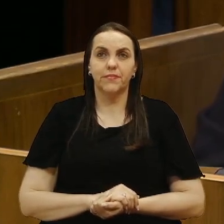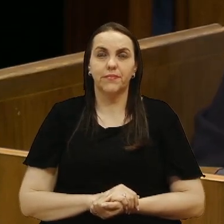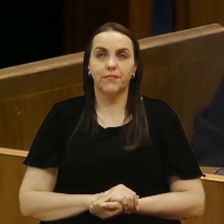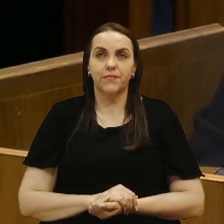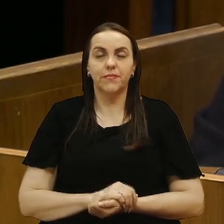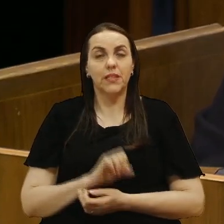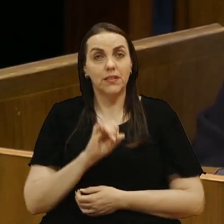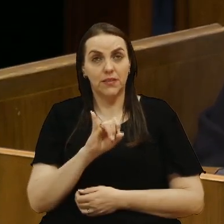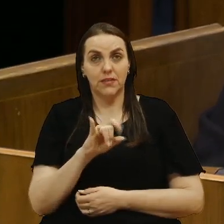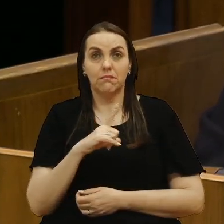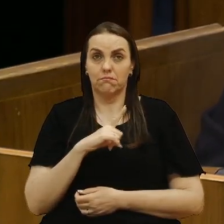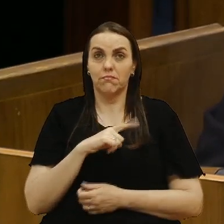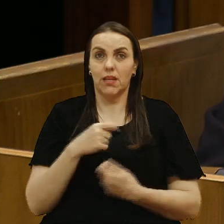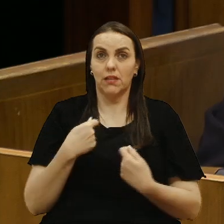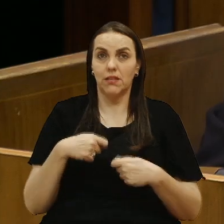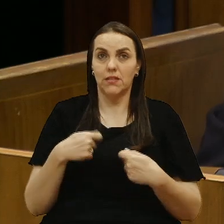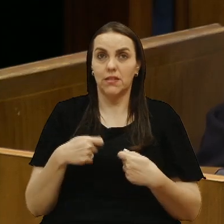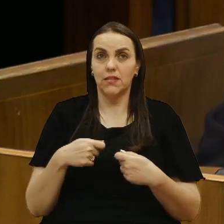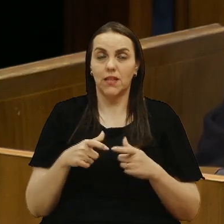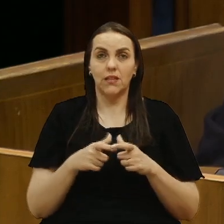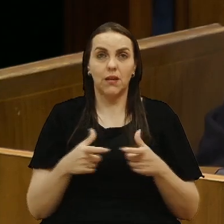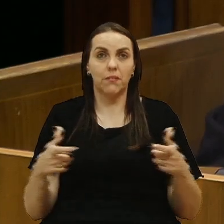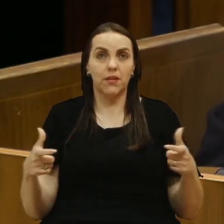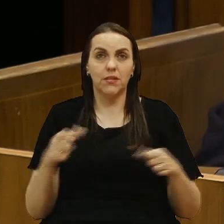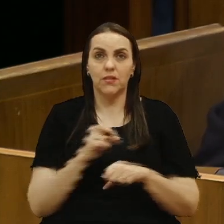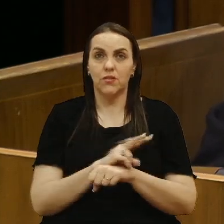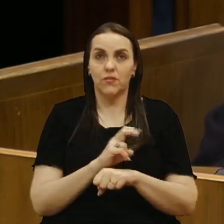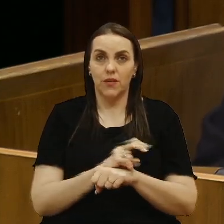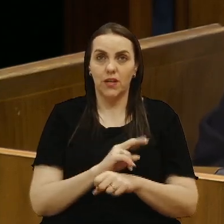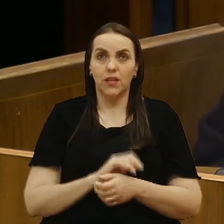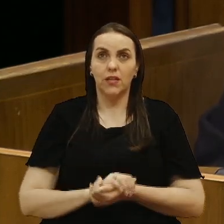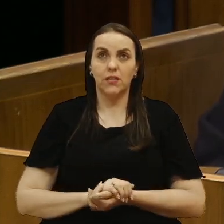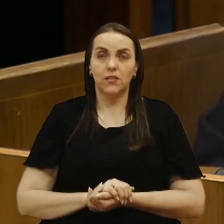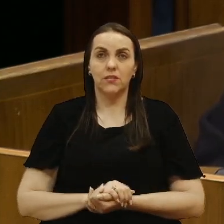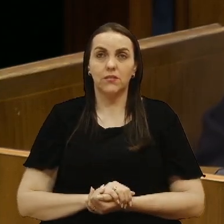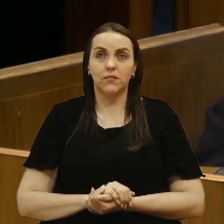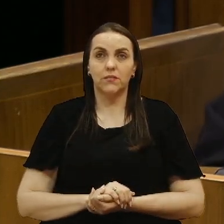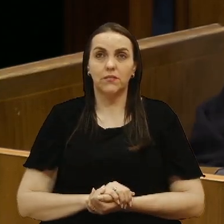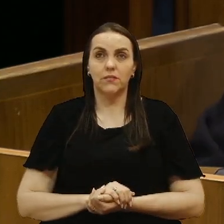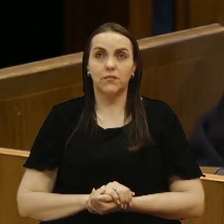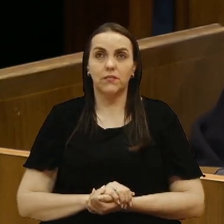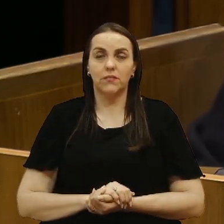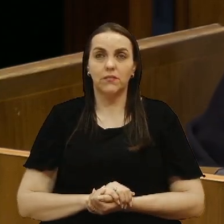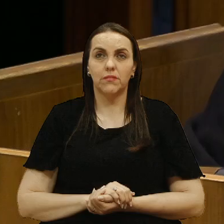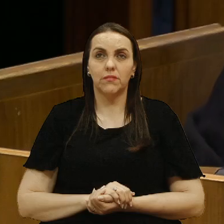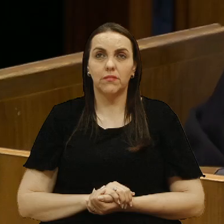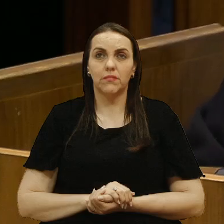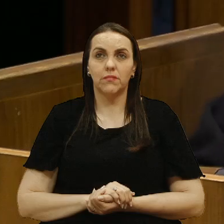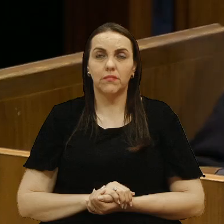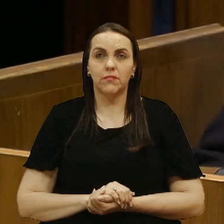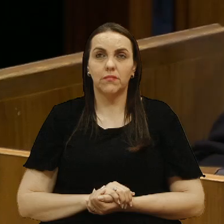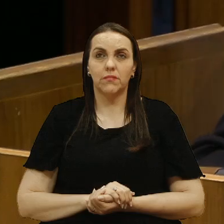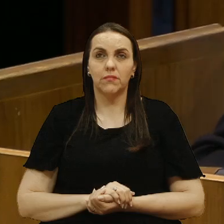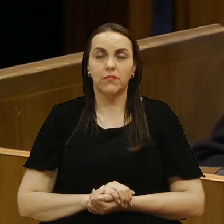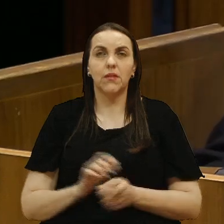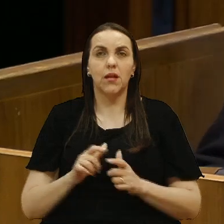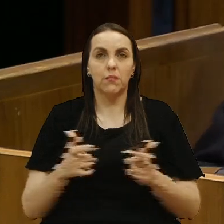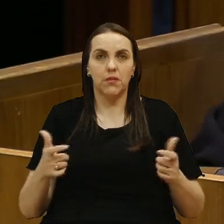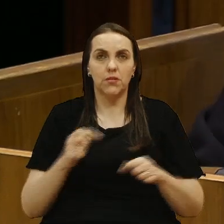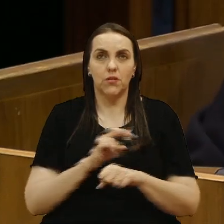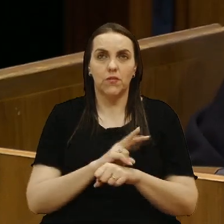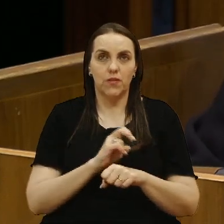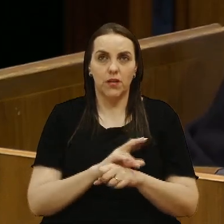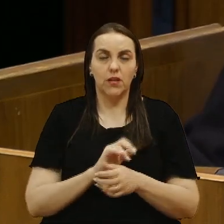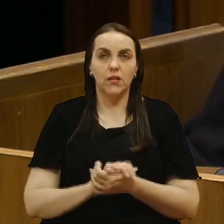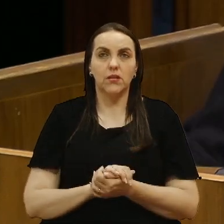Se há necessidade de ampliação de vagas... Eu vou lhe pedir uma parte, por gentileza. No momento oportuno. Se há necessidade de ampliação de vagas,